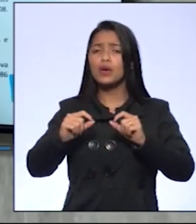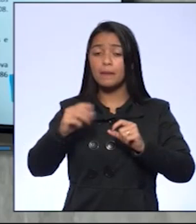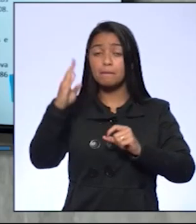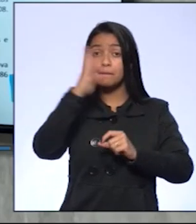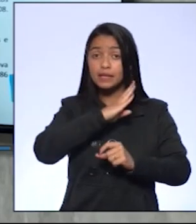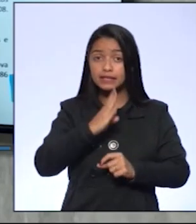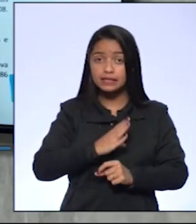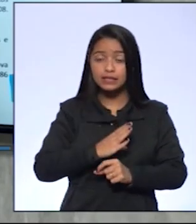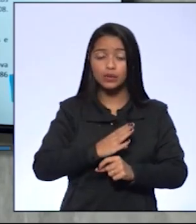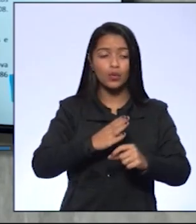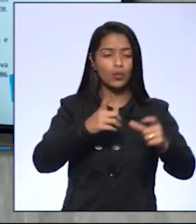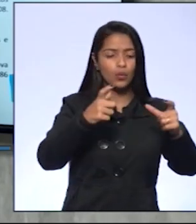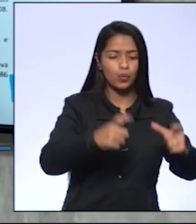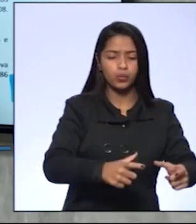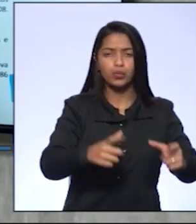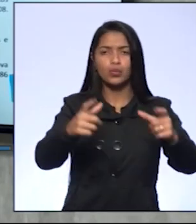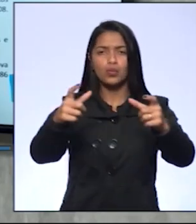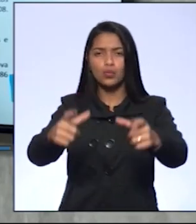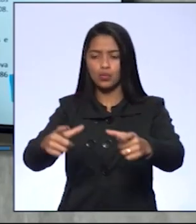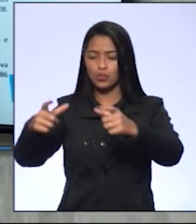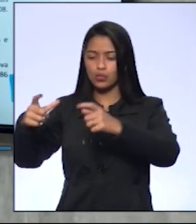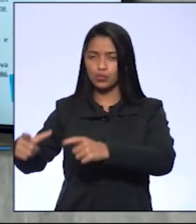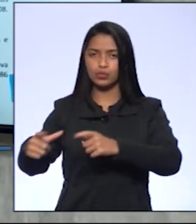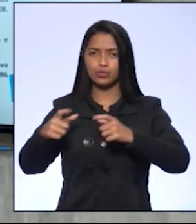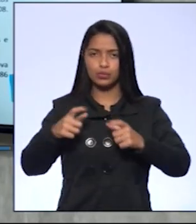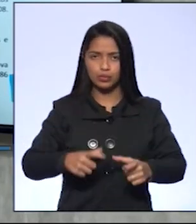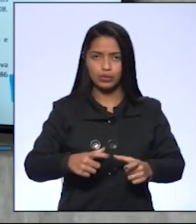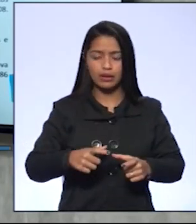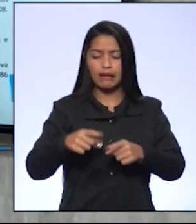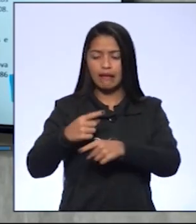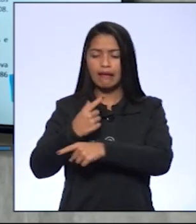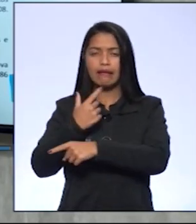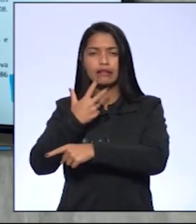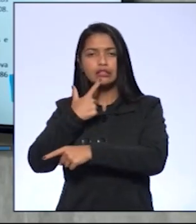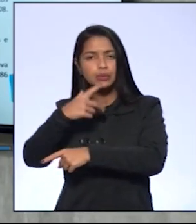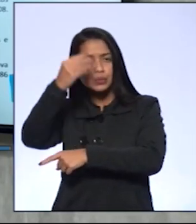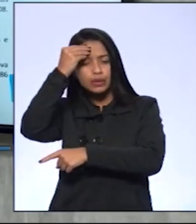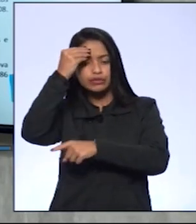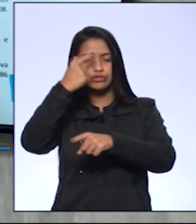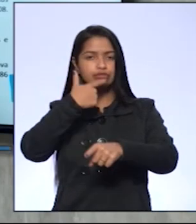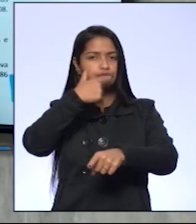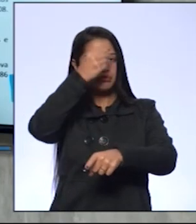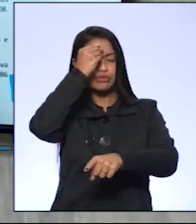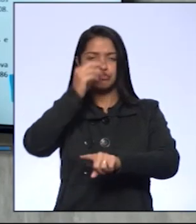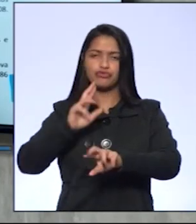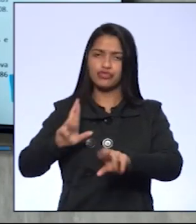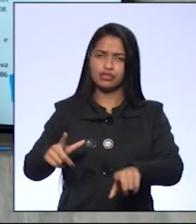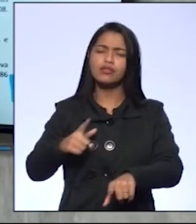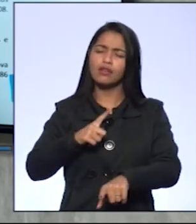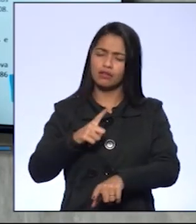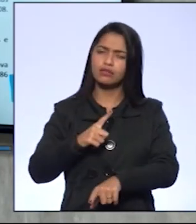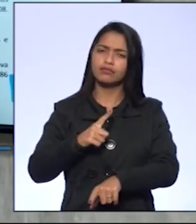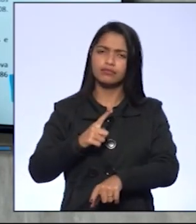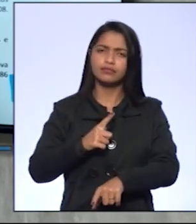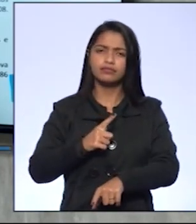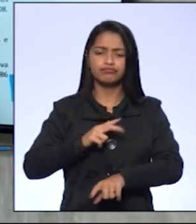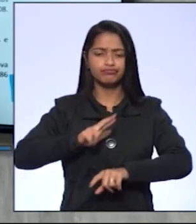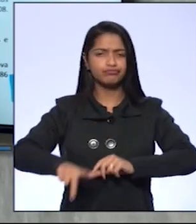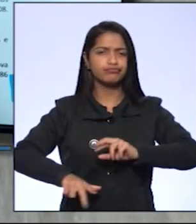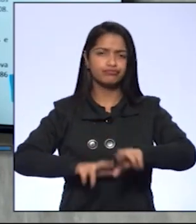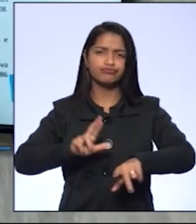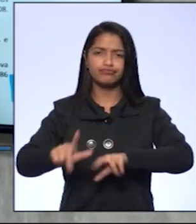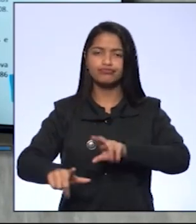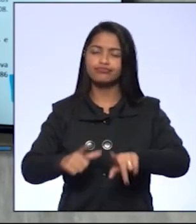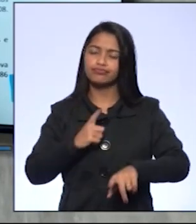seja, existem divisões geográficas. Ele está dizendo isso, ok? Mas ele está dizendo que